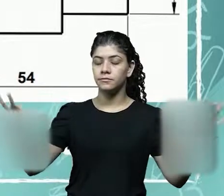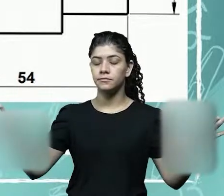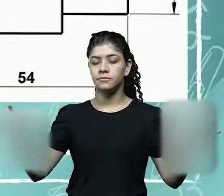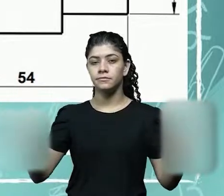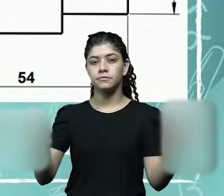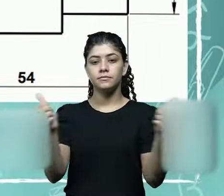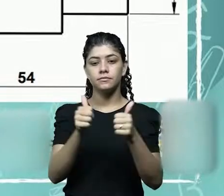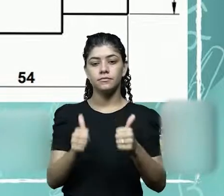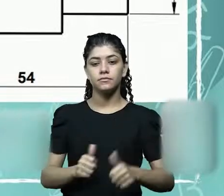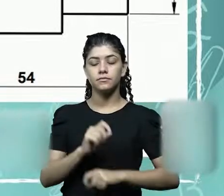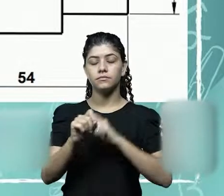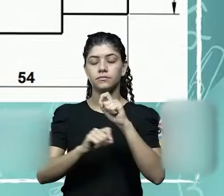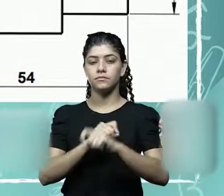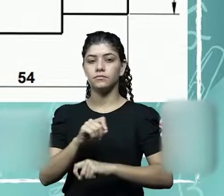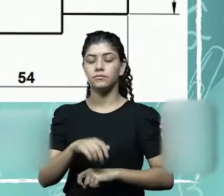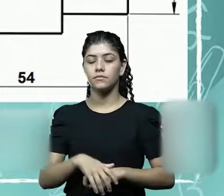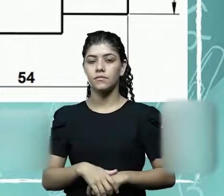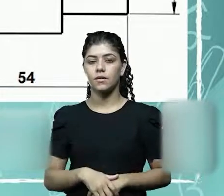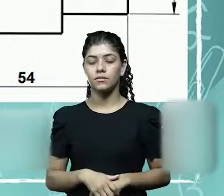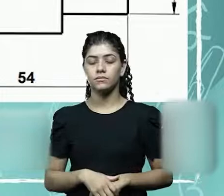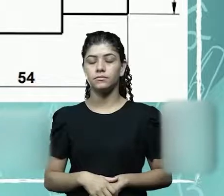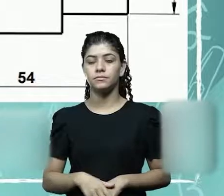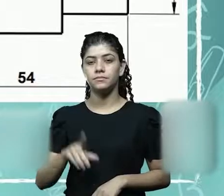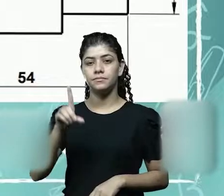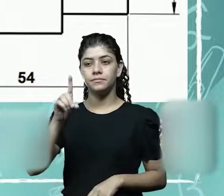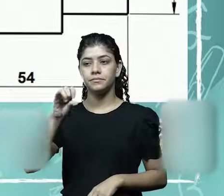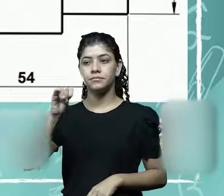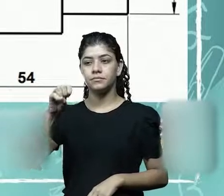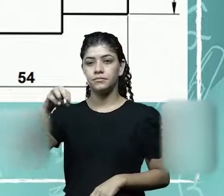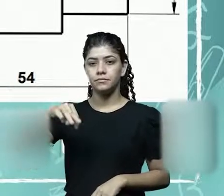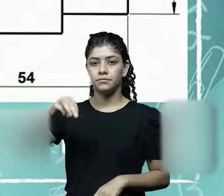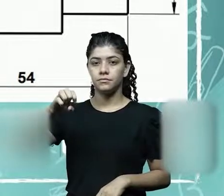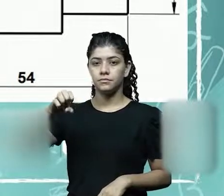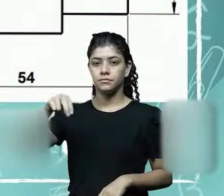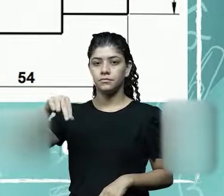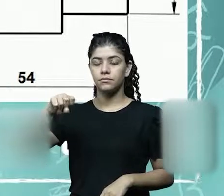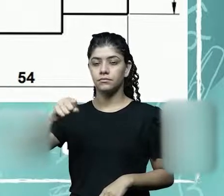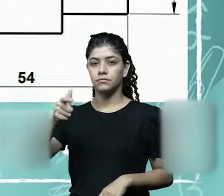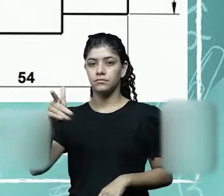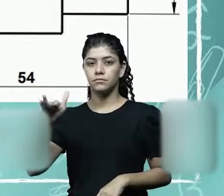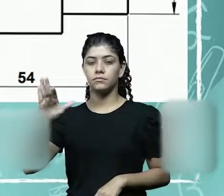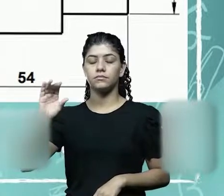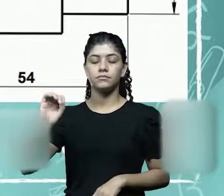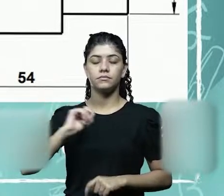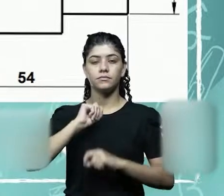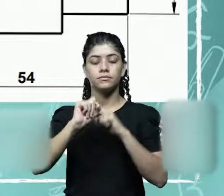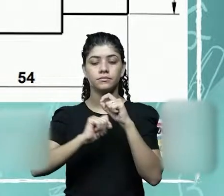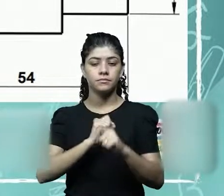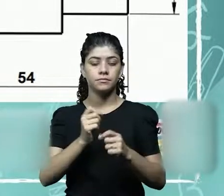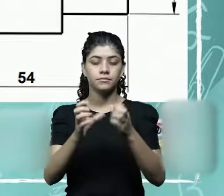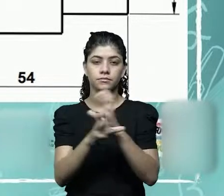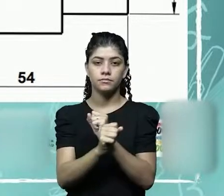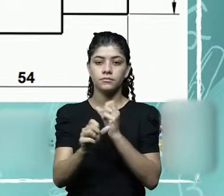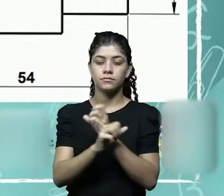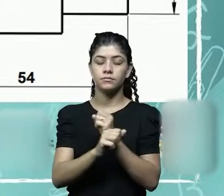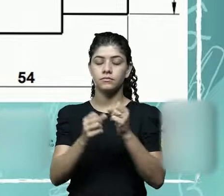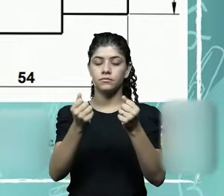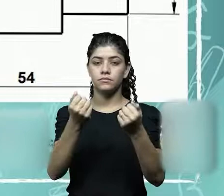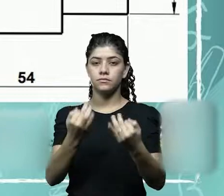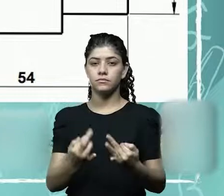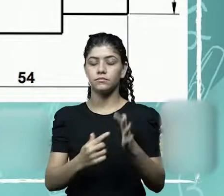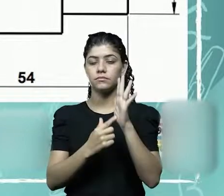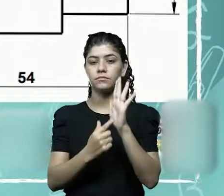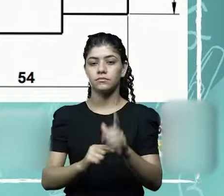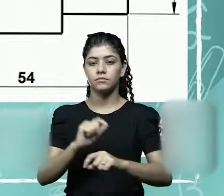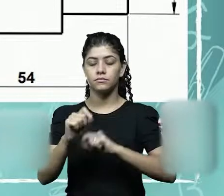variação permitida em uma determinada dimensão da peça. A cota indica que,